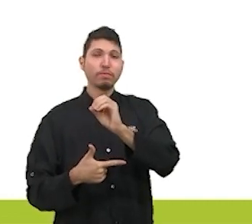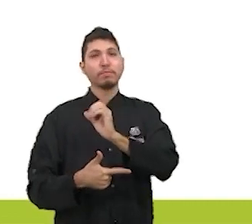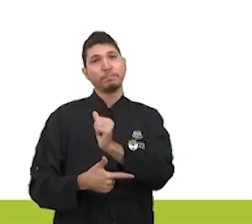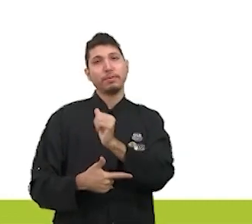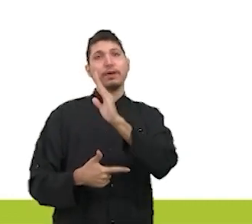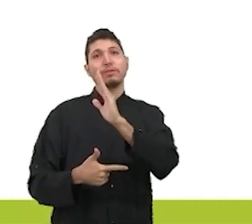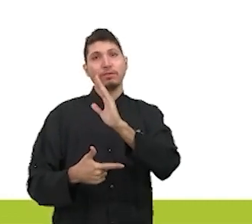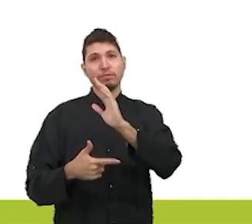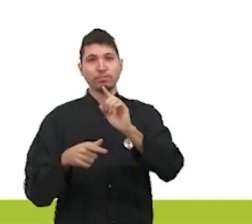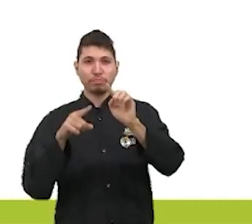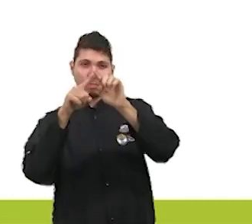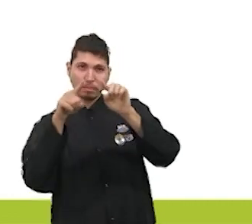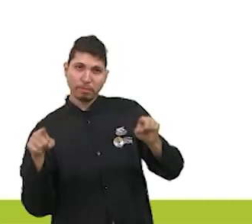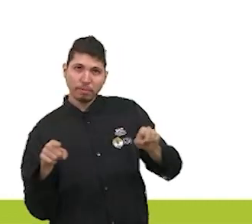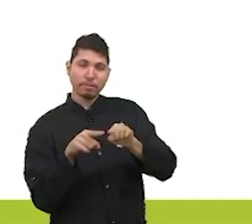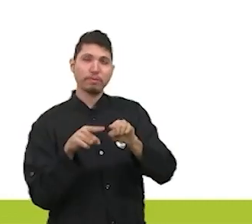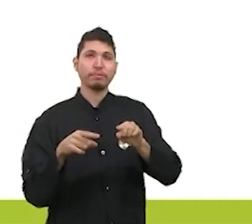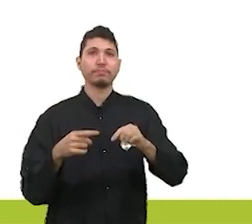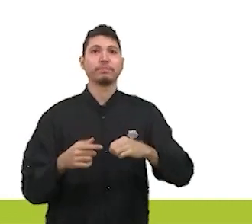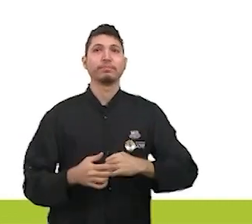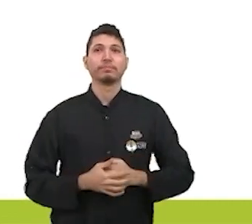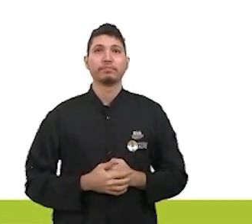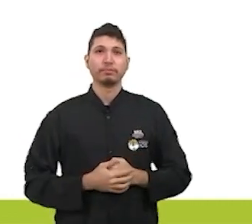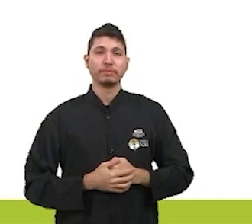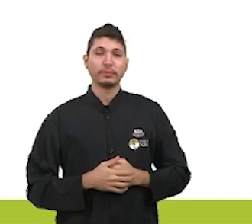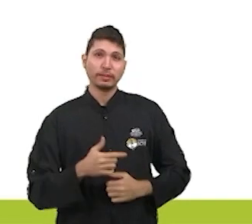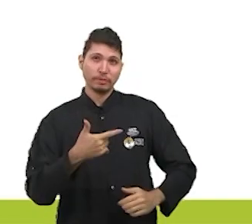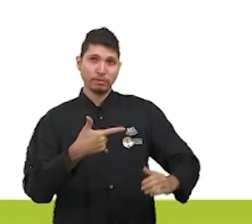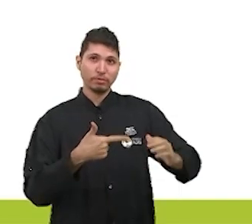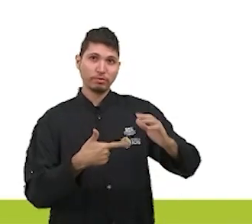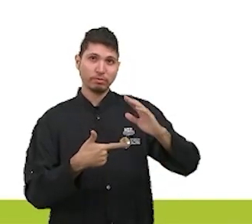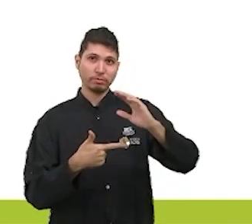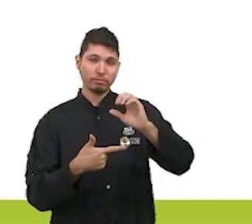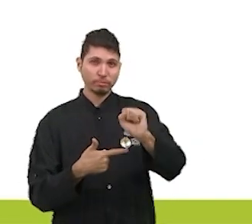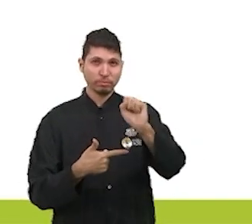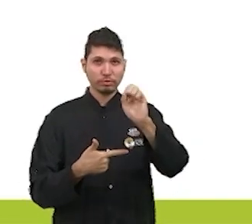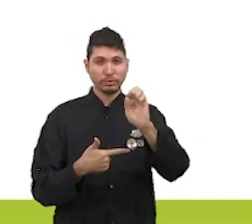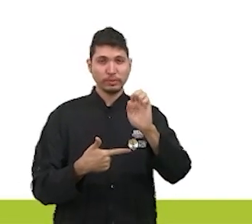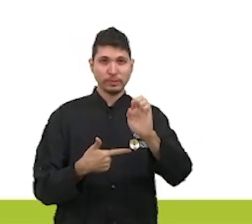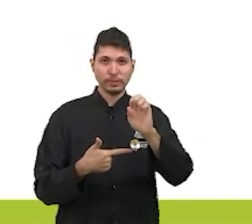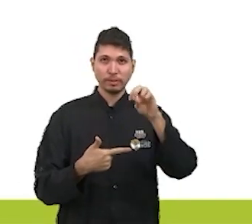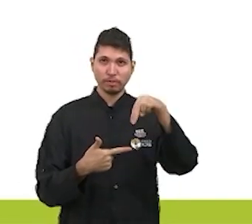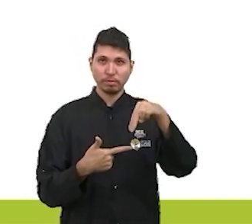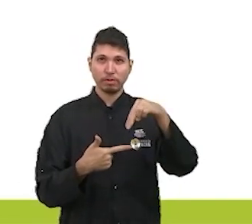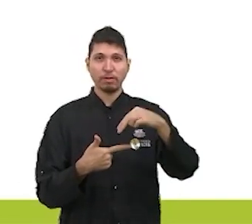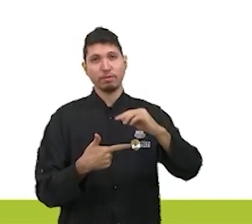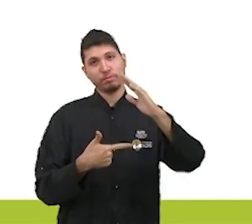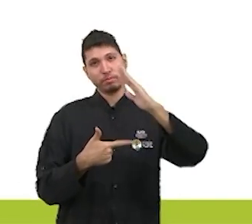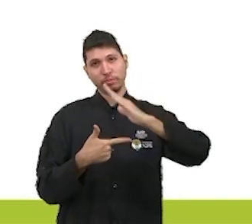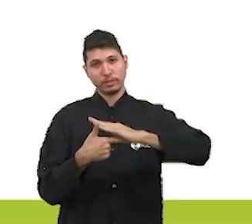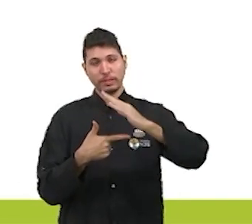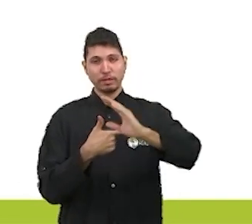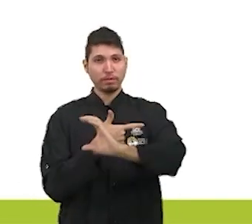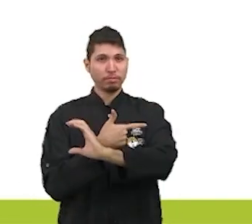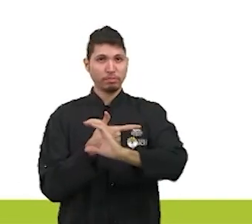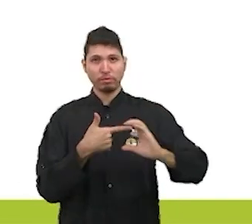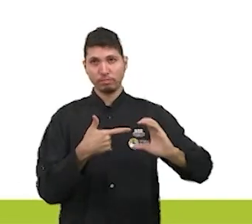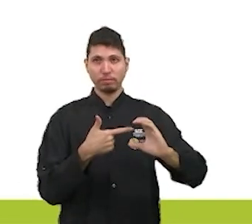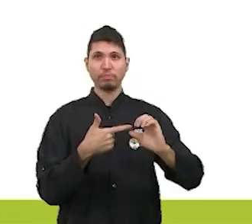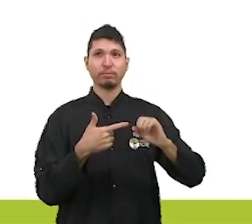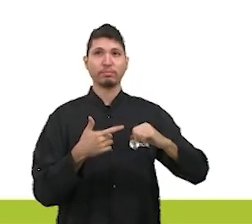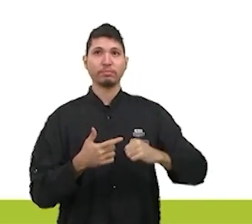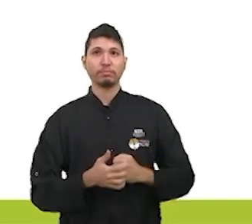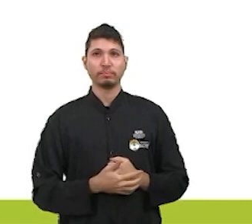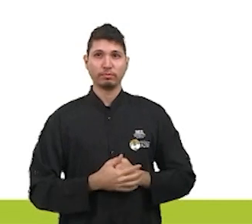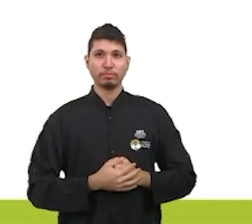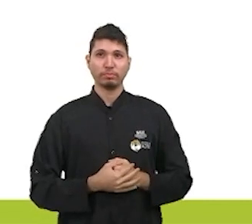já cabem à ideia do seno. A gente vai lembrar que o seno é o cateto oposto, tá bom? No caso aqui, ó, esse aqui